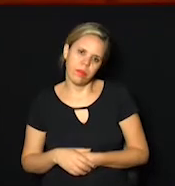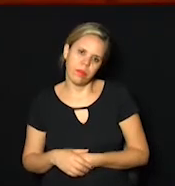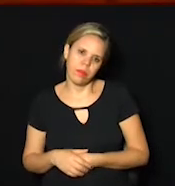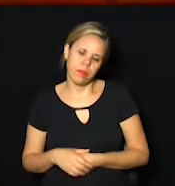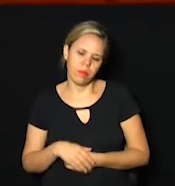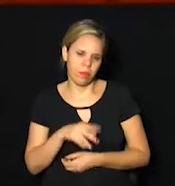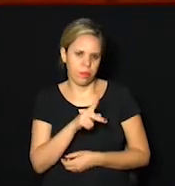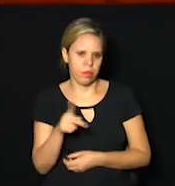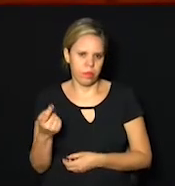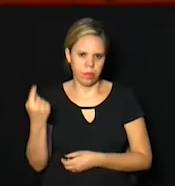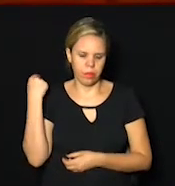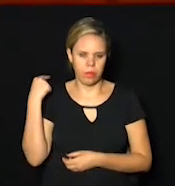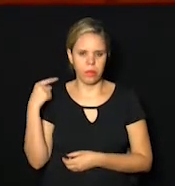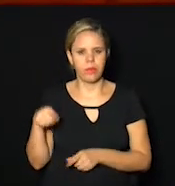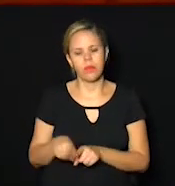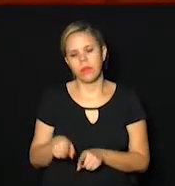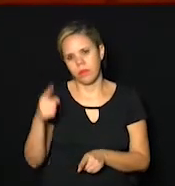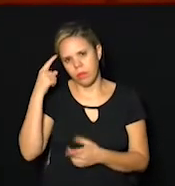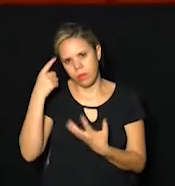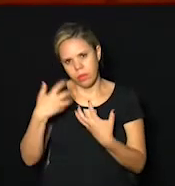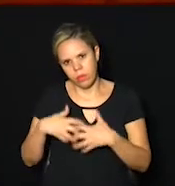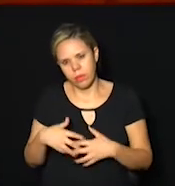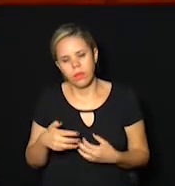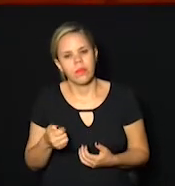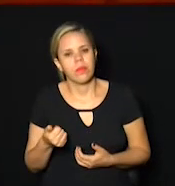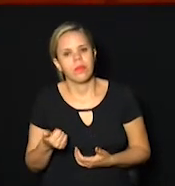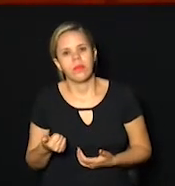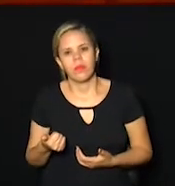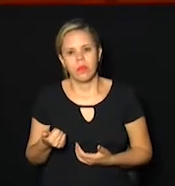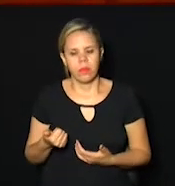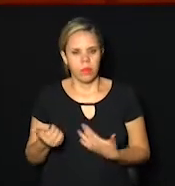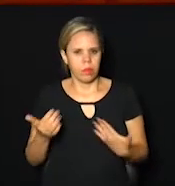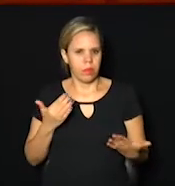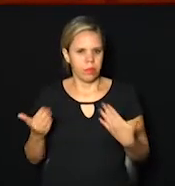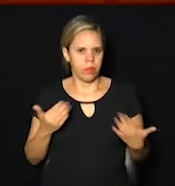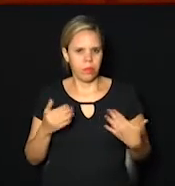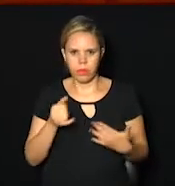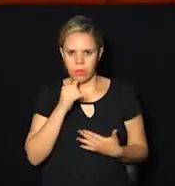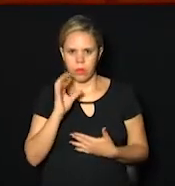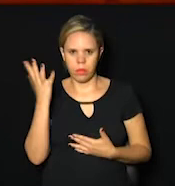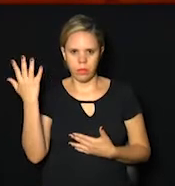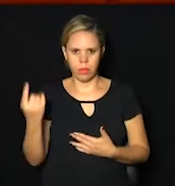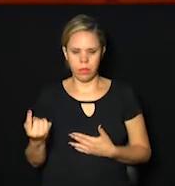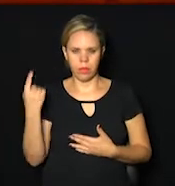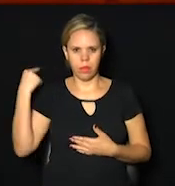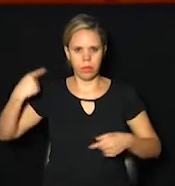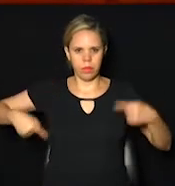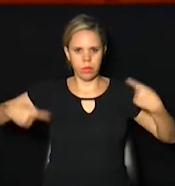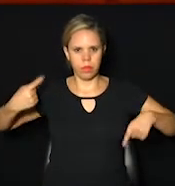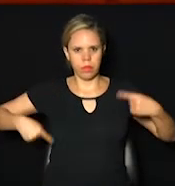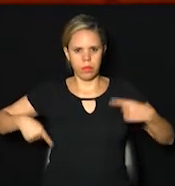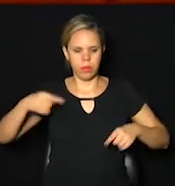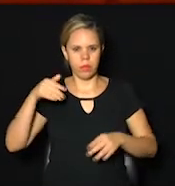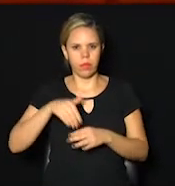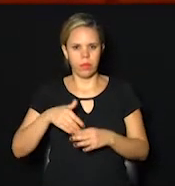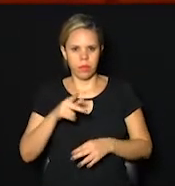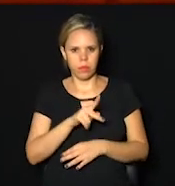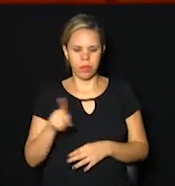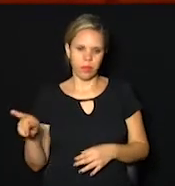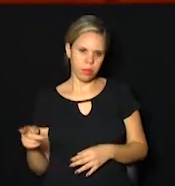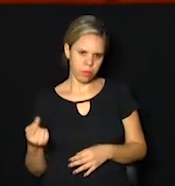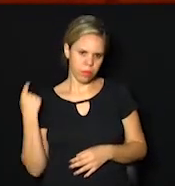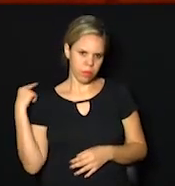presidencial passada, para a gente pensar um pouco. Onde se deu o verdadeiro debate na eleição presidencial